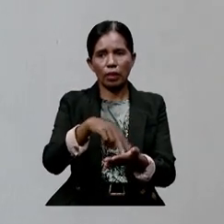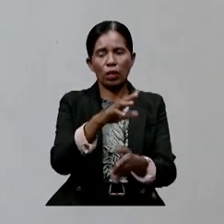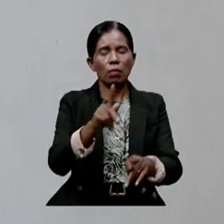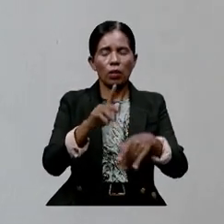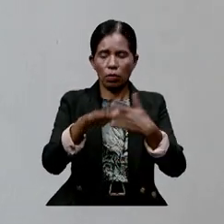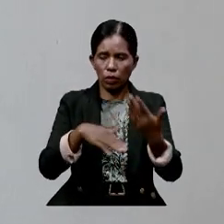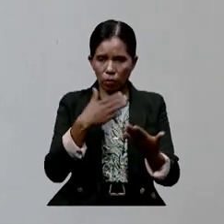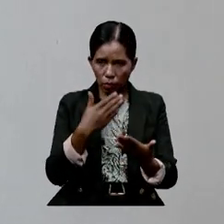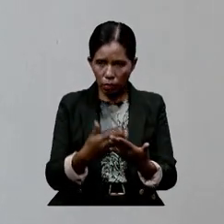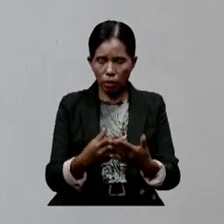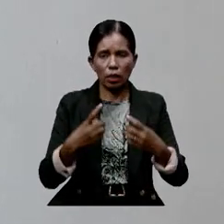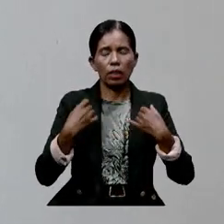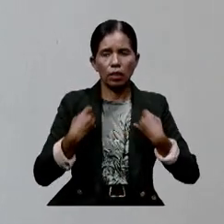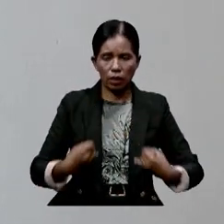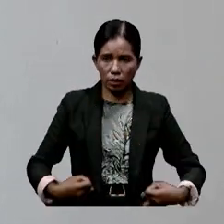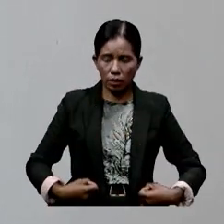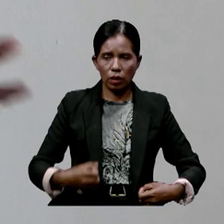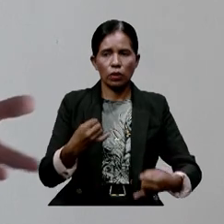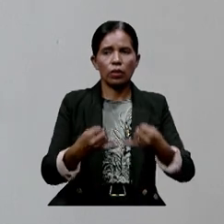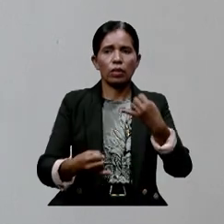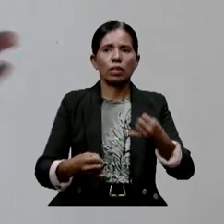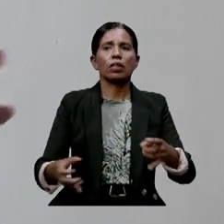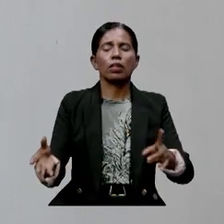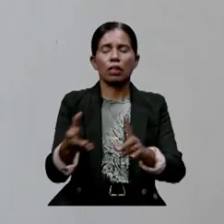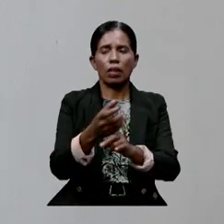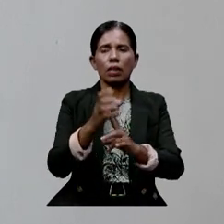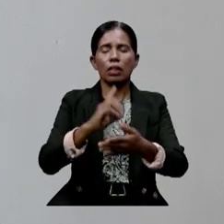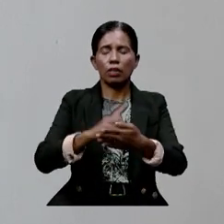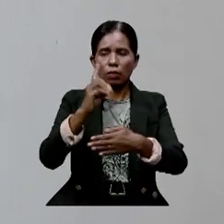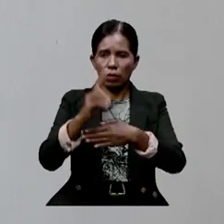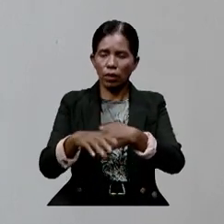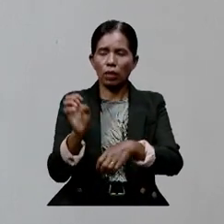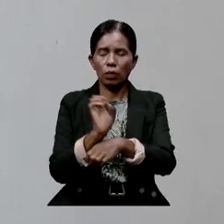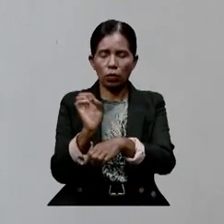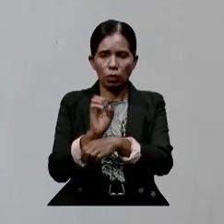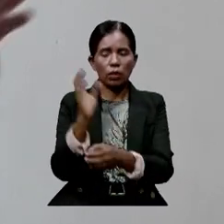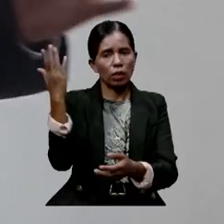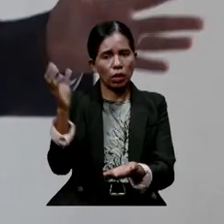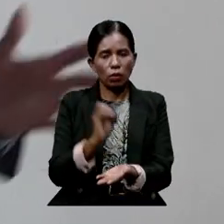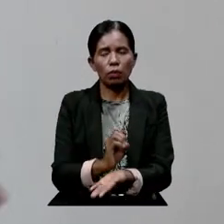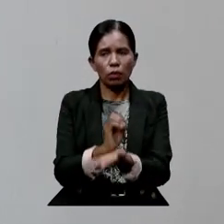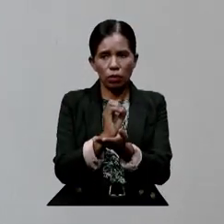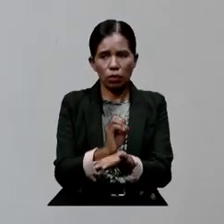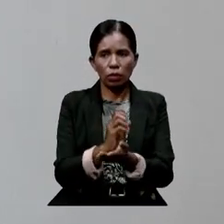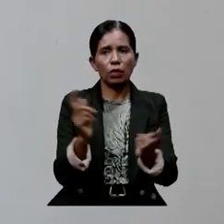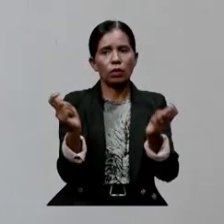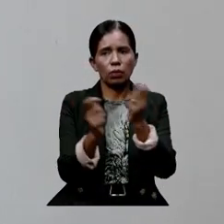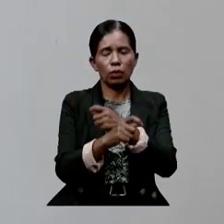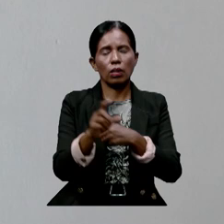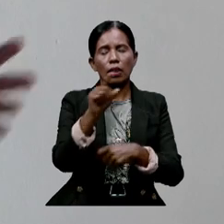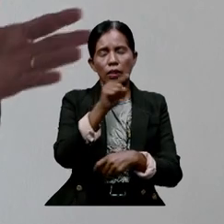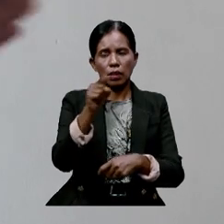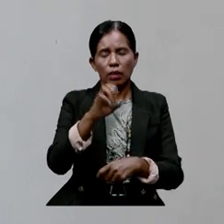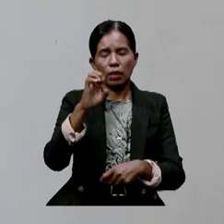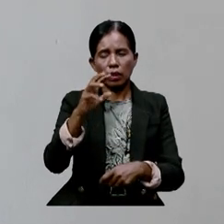entidade jurídica e dané, bem, que se cai de desenvolvimento econômico o ecosinia, ou de troca zero.